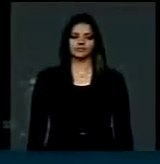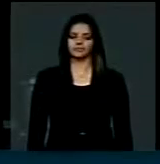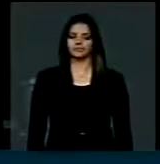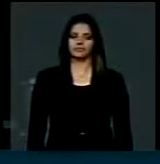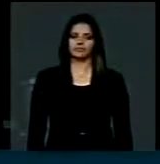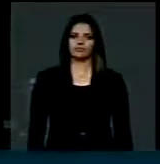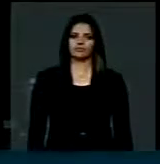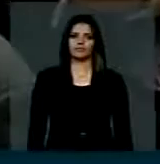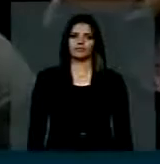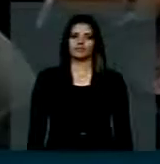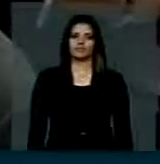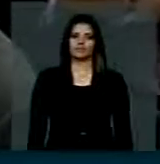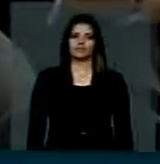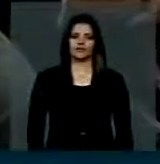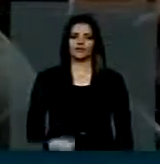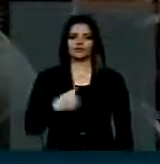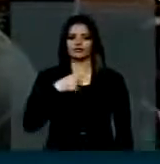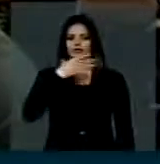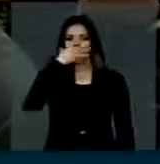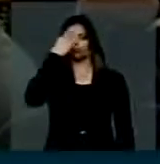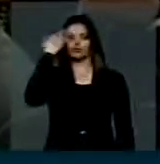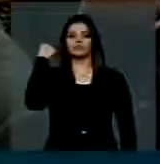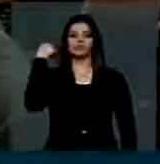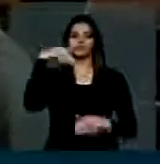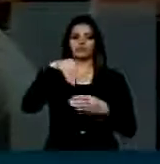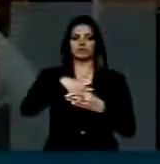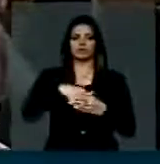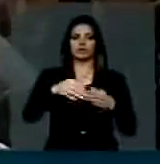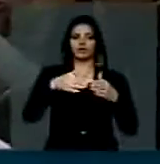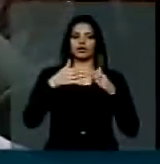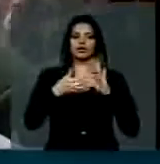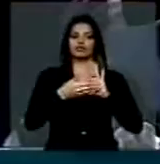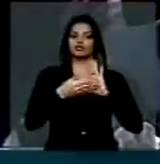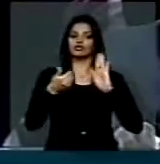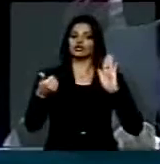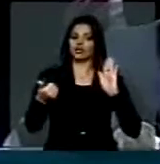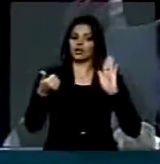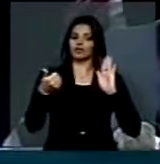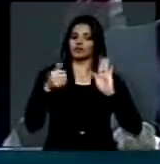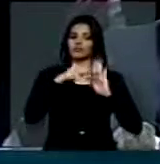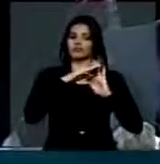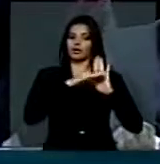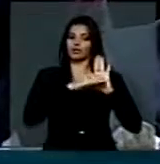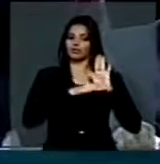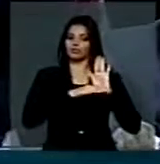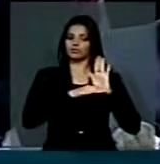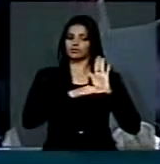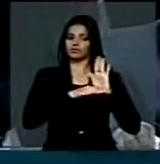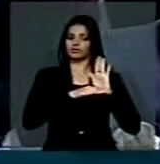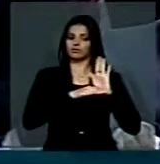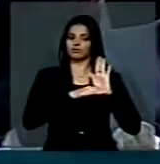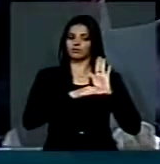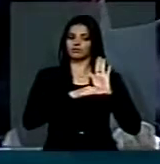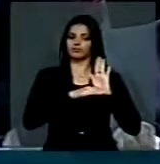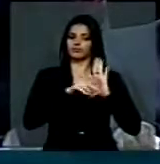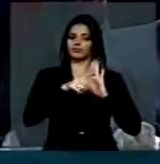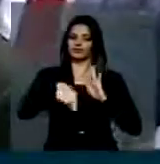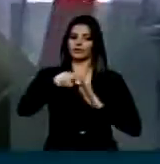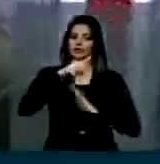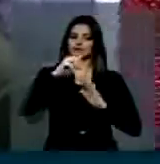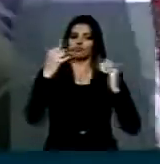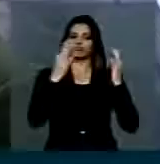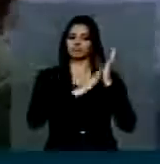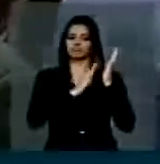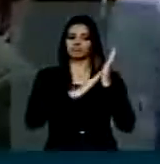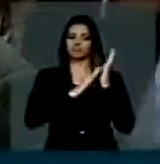tantos arrazoados que esquece do que está votando. Aqui é o requerimento de retirada de pauta. Aqueles que